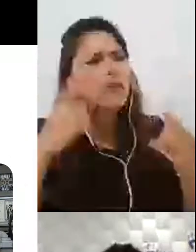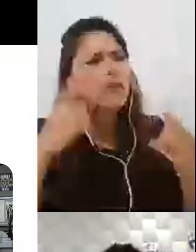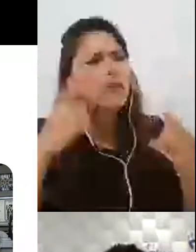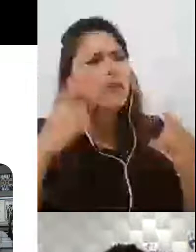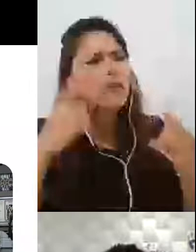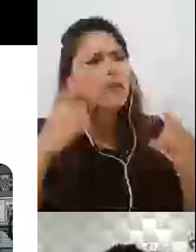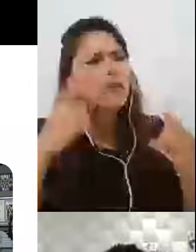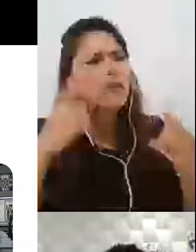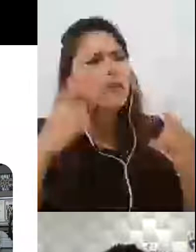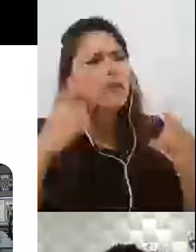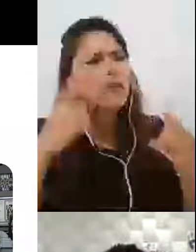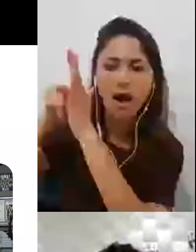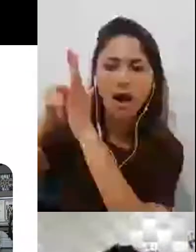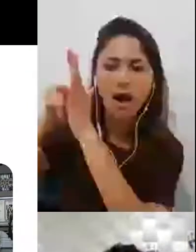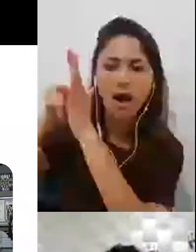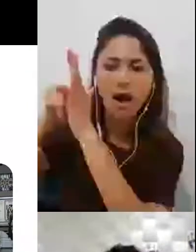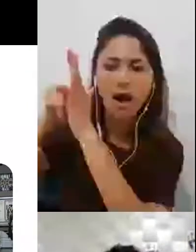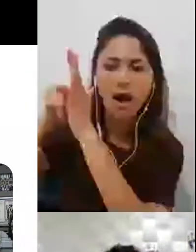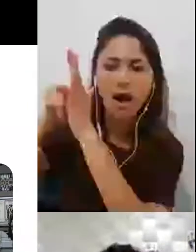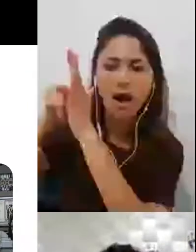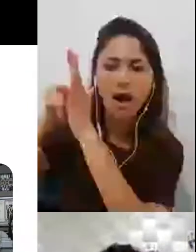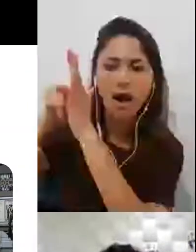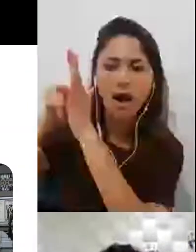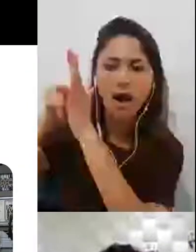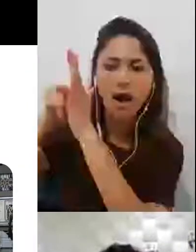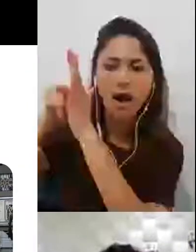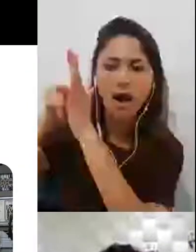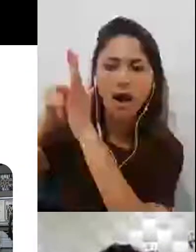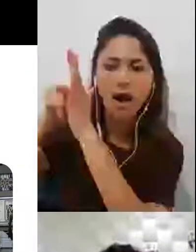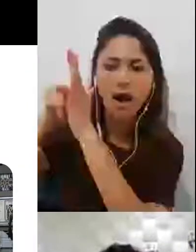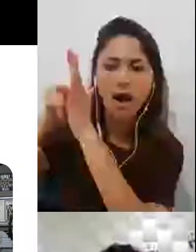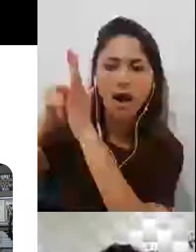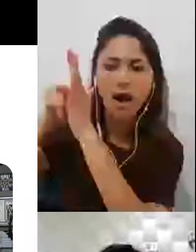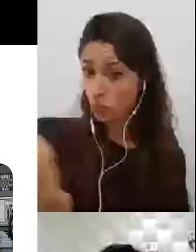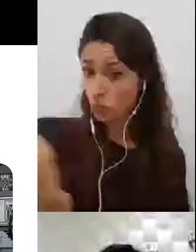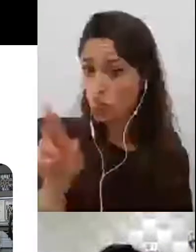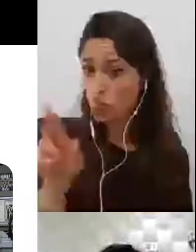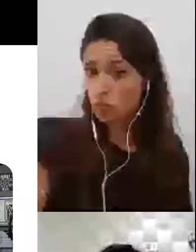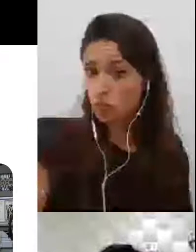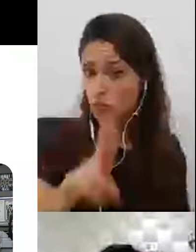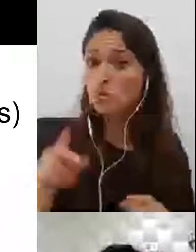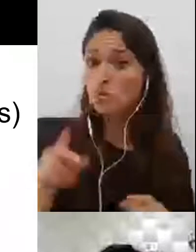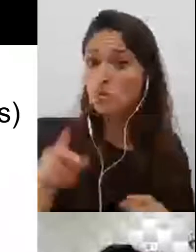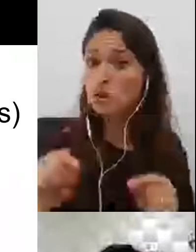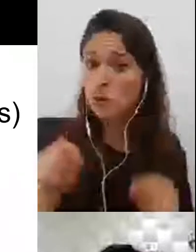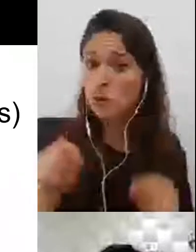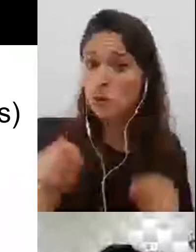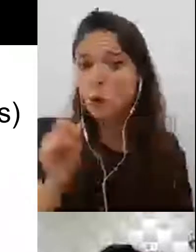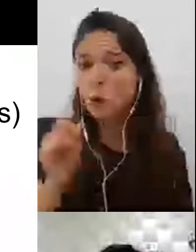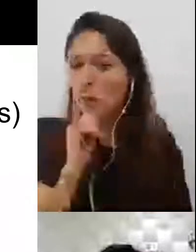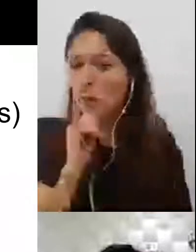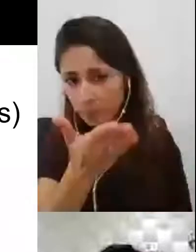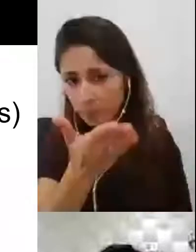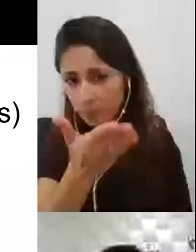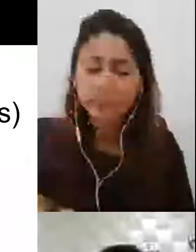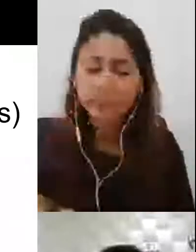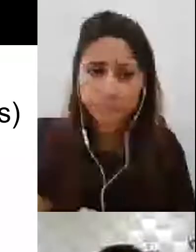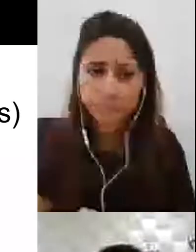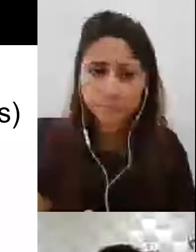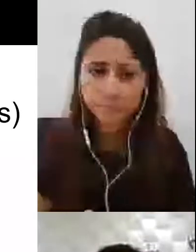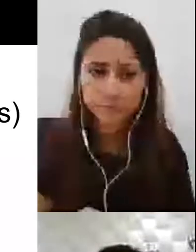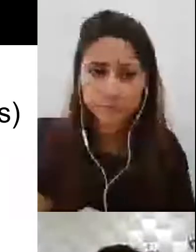esse componente. Então, isso é muito utilizado em testes de engenharia em áreas de manutenção. Eu vou mostrar um exemplo aqui de um